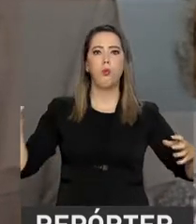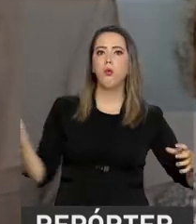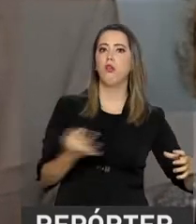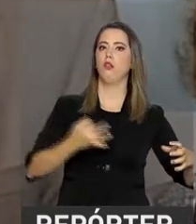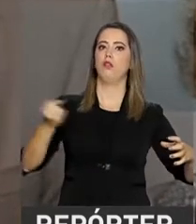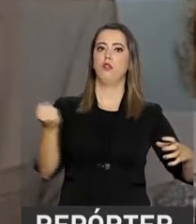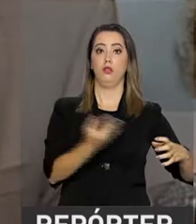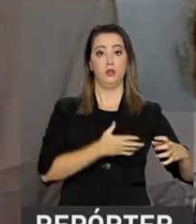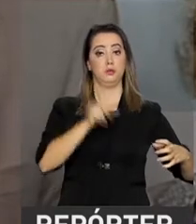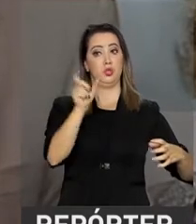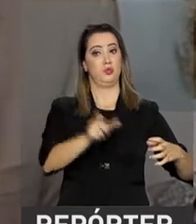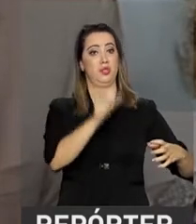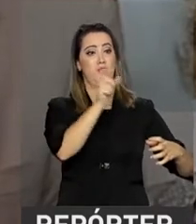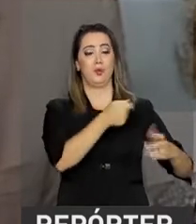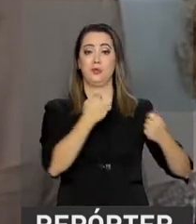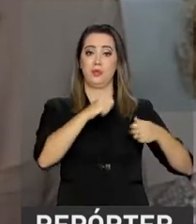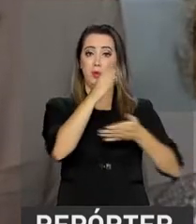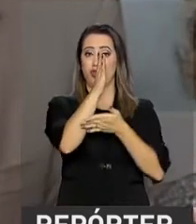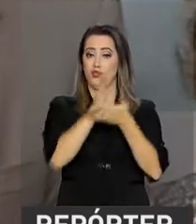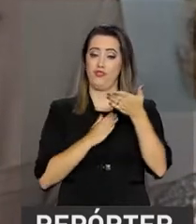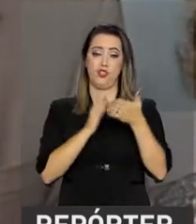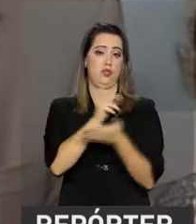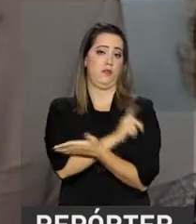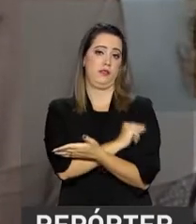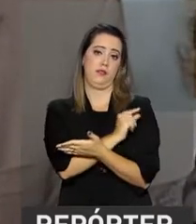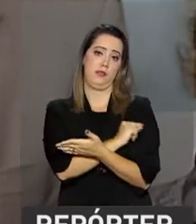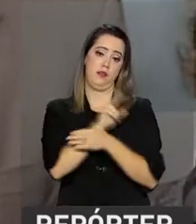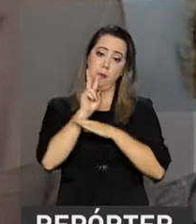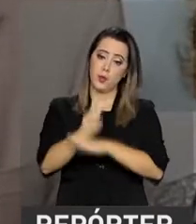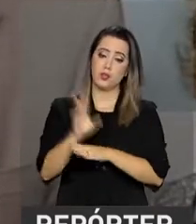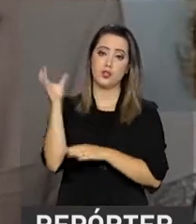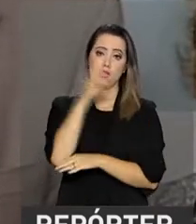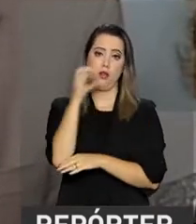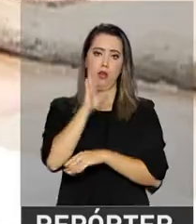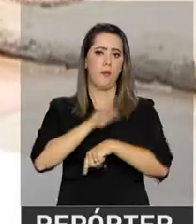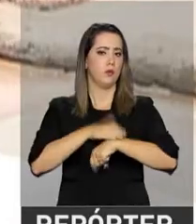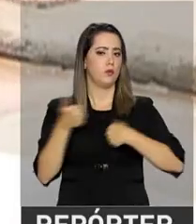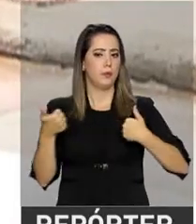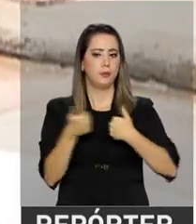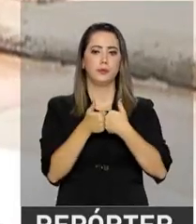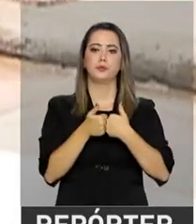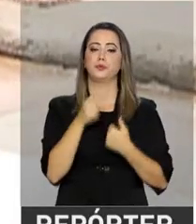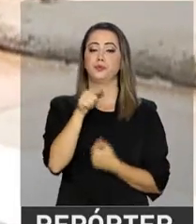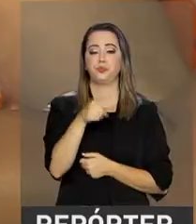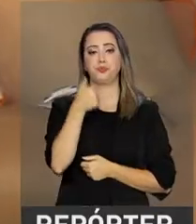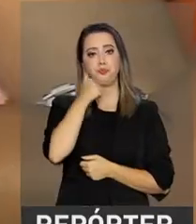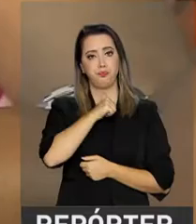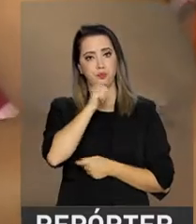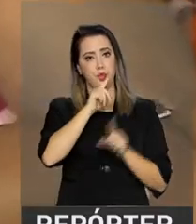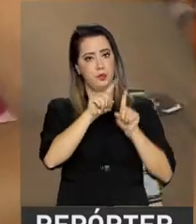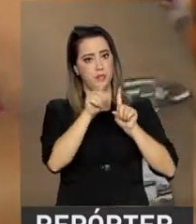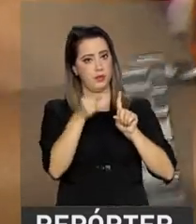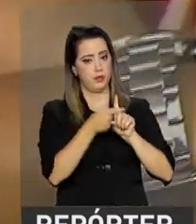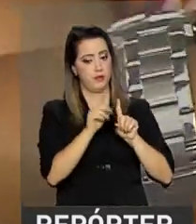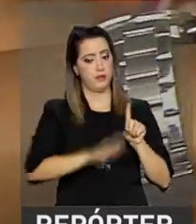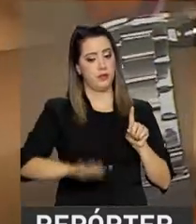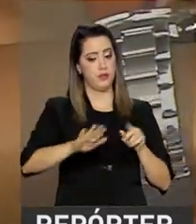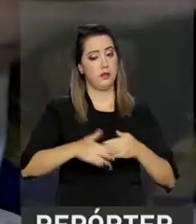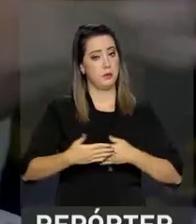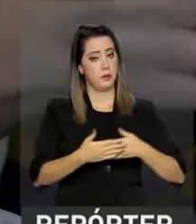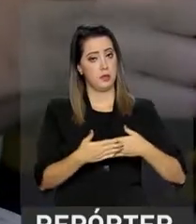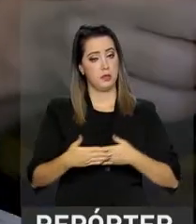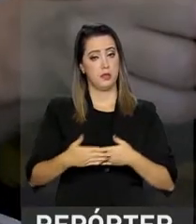nós fracionamos a vacina para garantir cobertura rápida em pouco espaço de tempo. Mulheres grávidas, crianças até